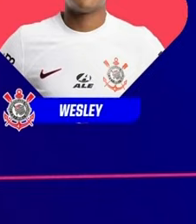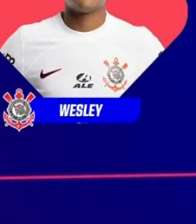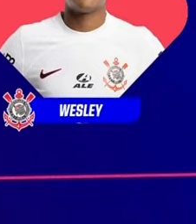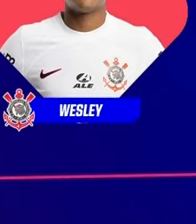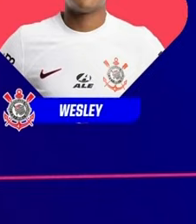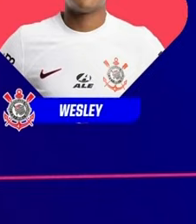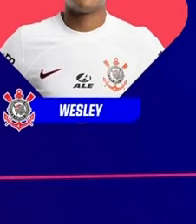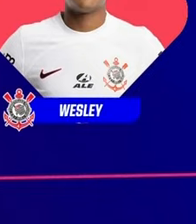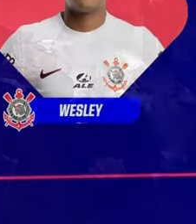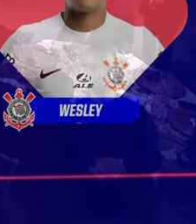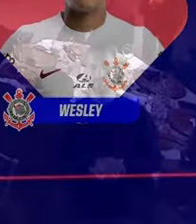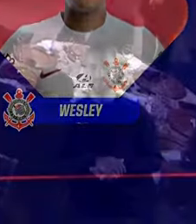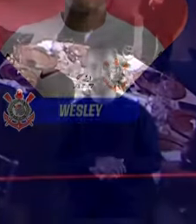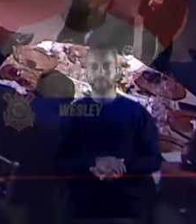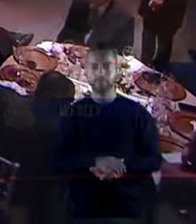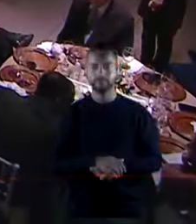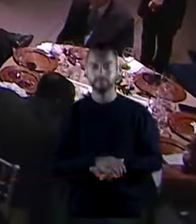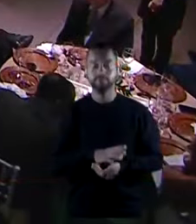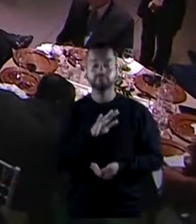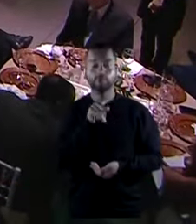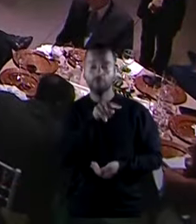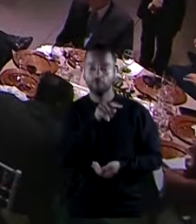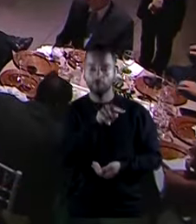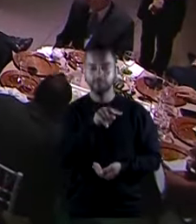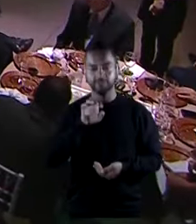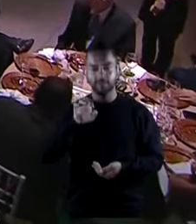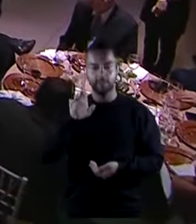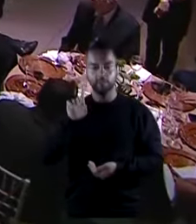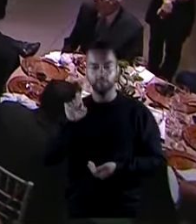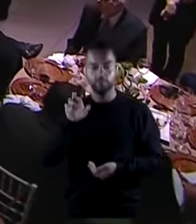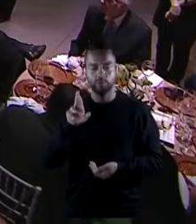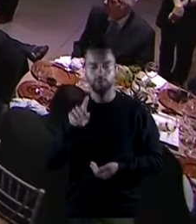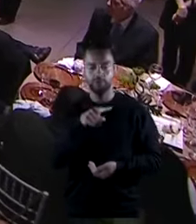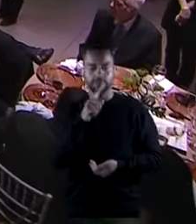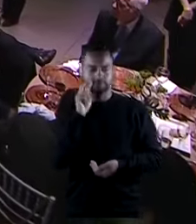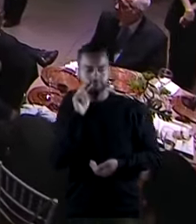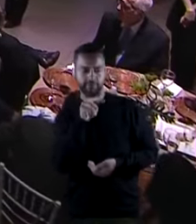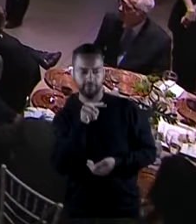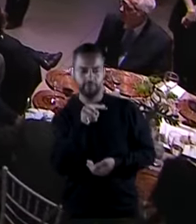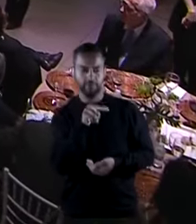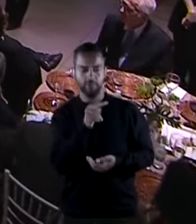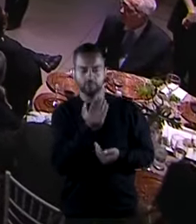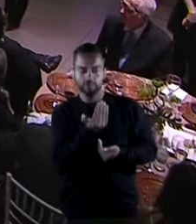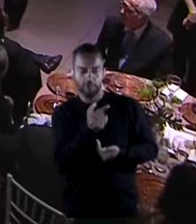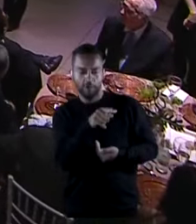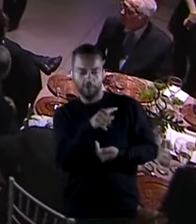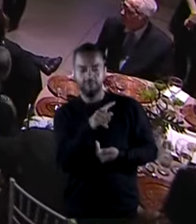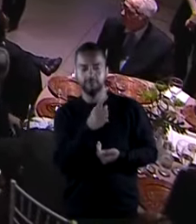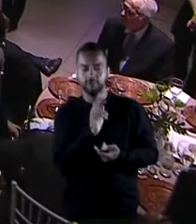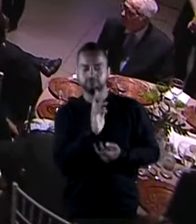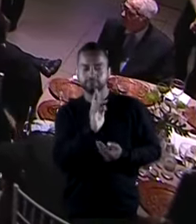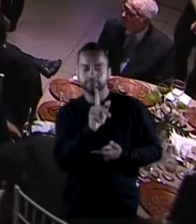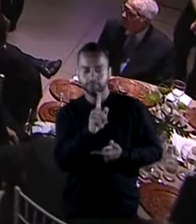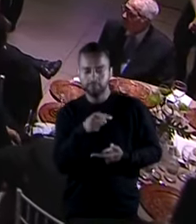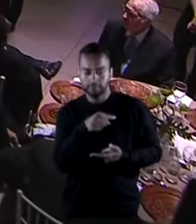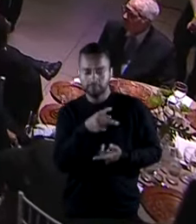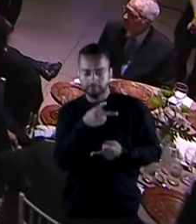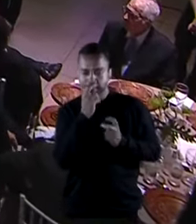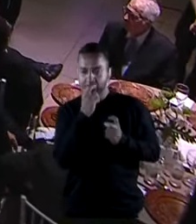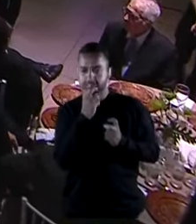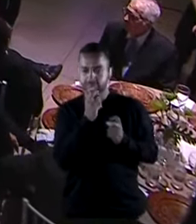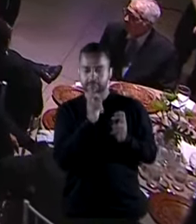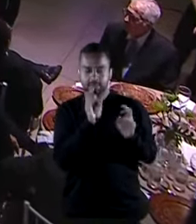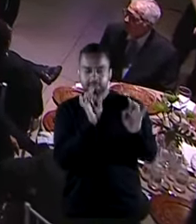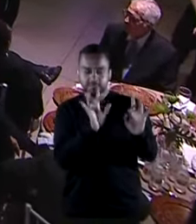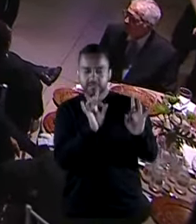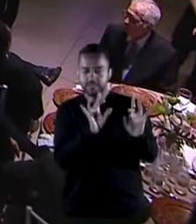você via que tinha um garoto mais diferenciado, você percebia que ele era especial? Ah, desde sempre, né? Quando ele começa na